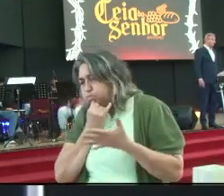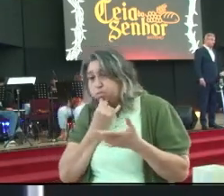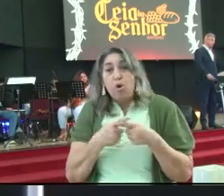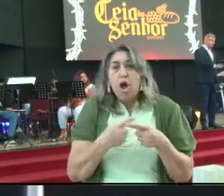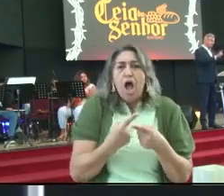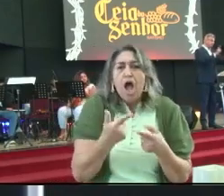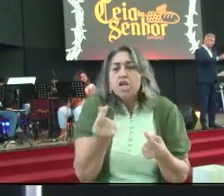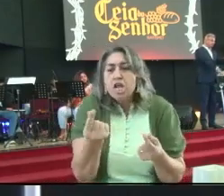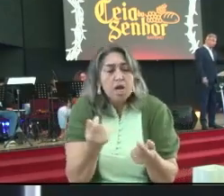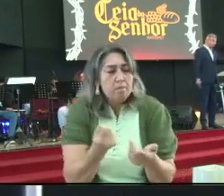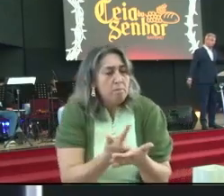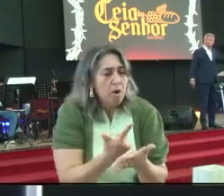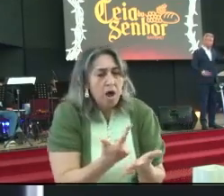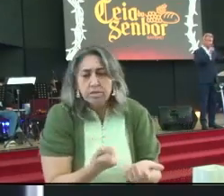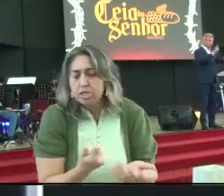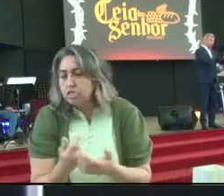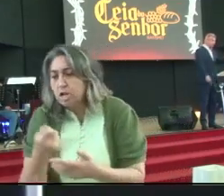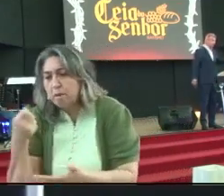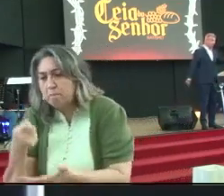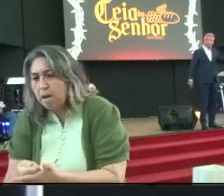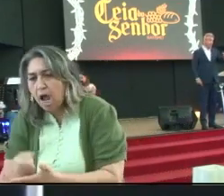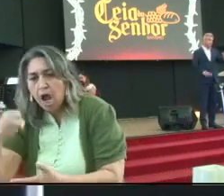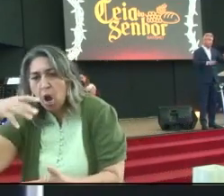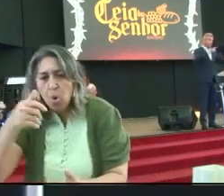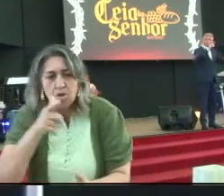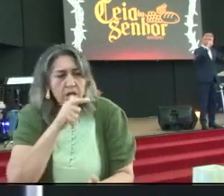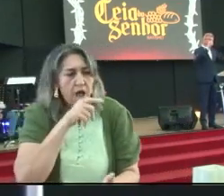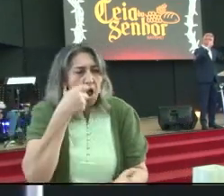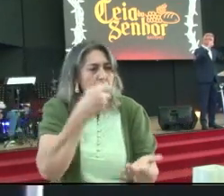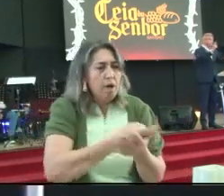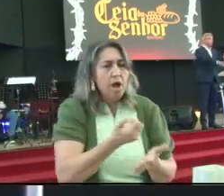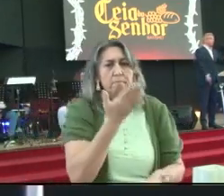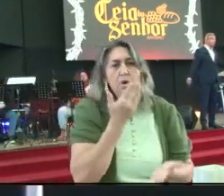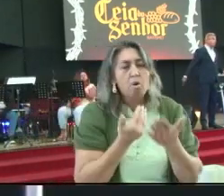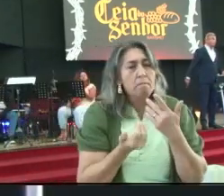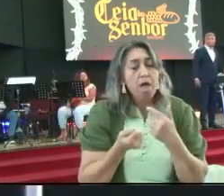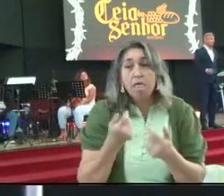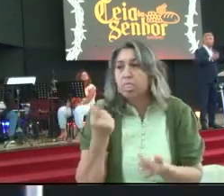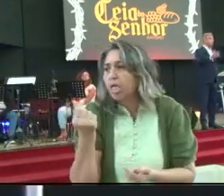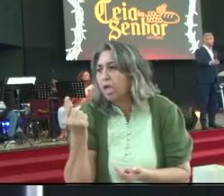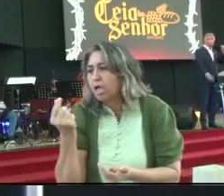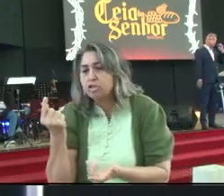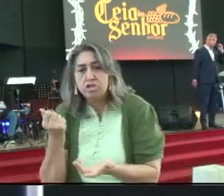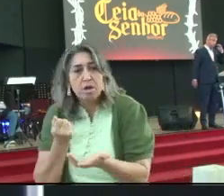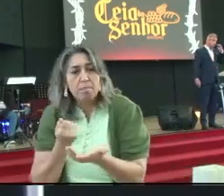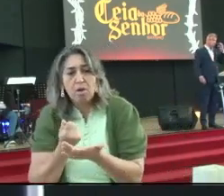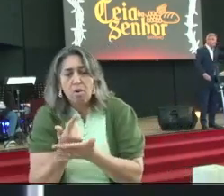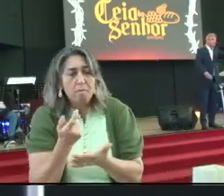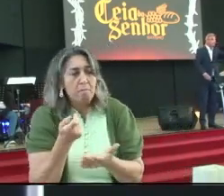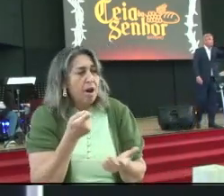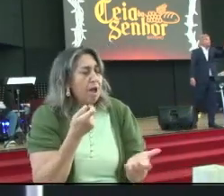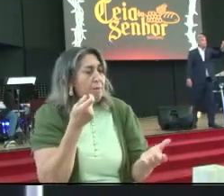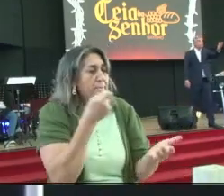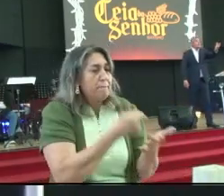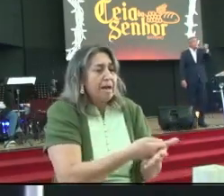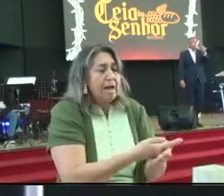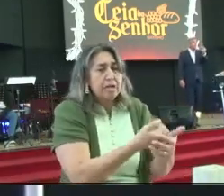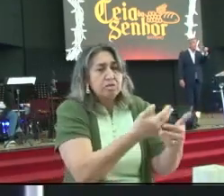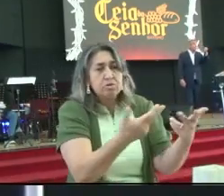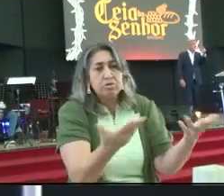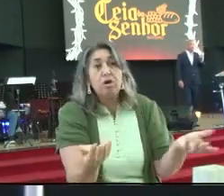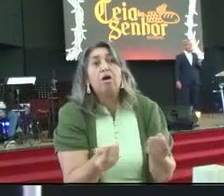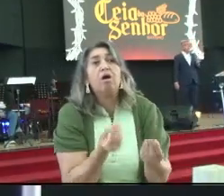Você não ter dinheiro para pagar conta de luz, conta de água, você não ter dinheiro para arcar com seus compromissos. Então, como é que eu potencializo minha